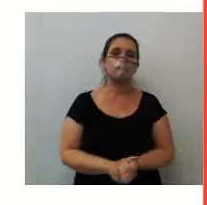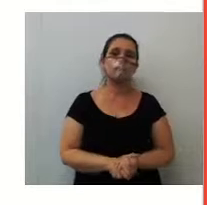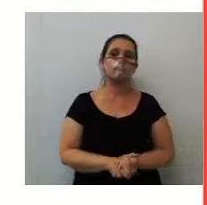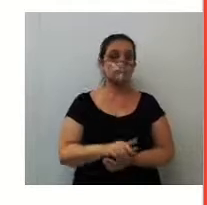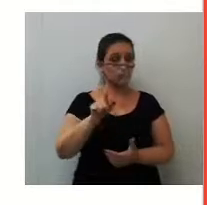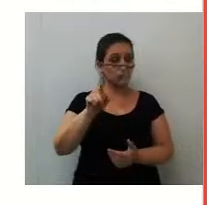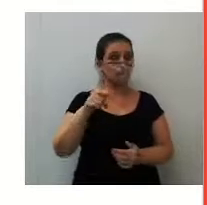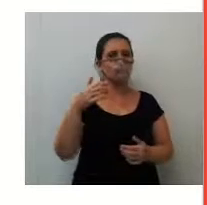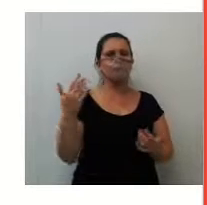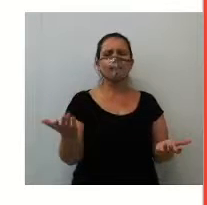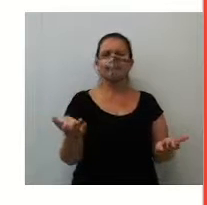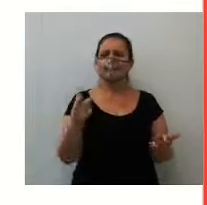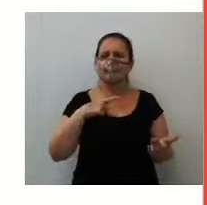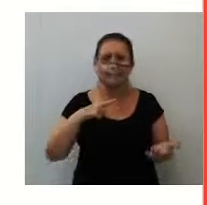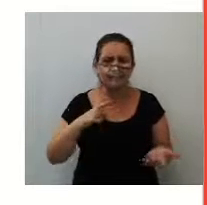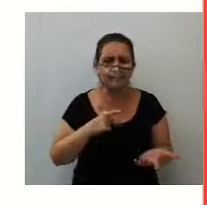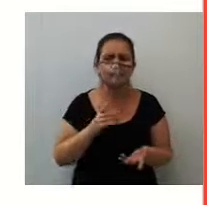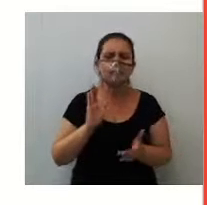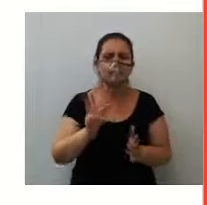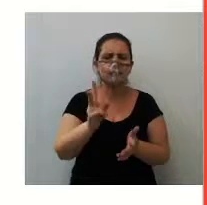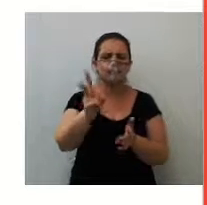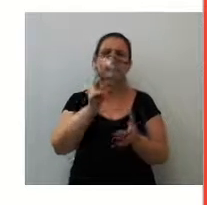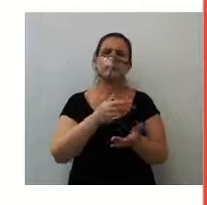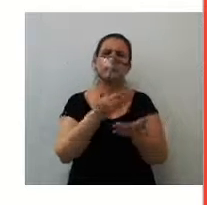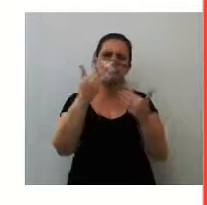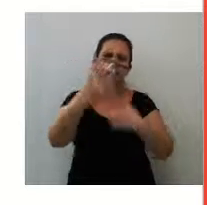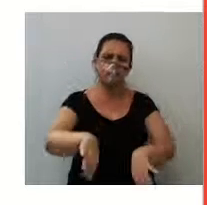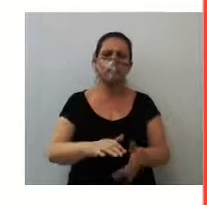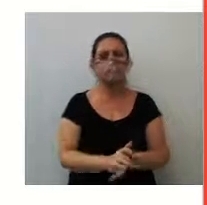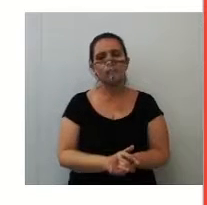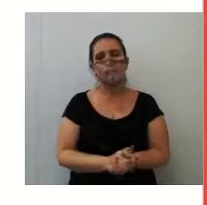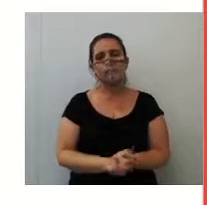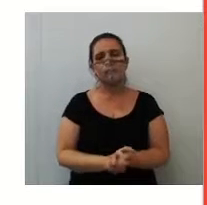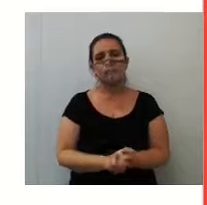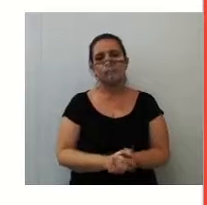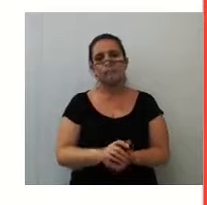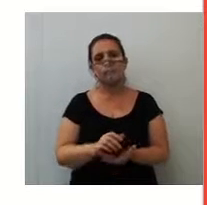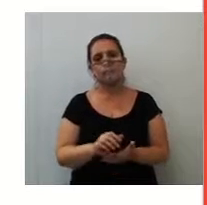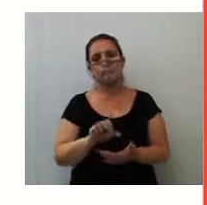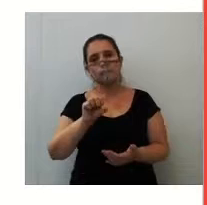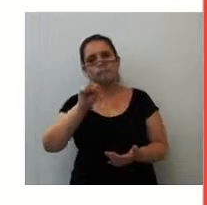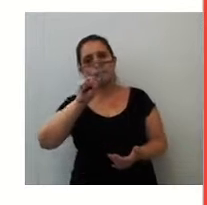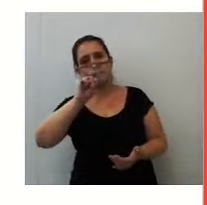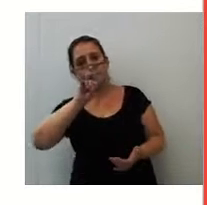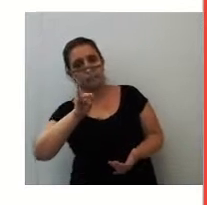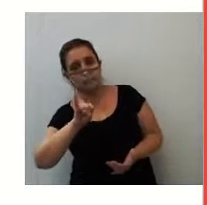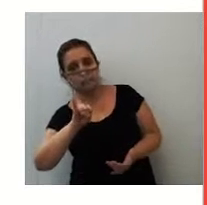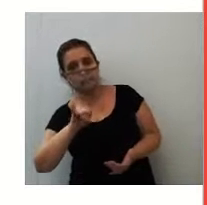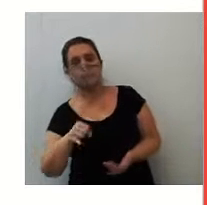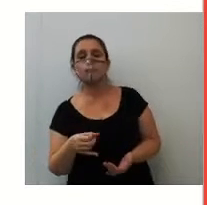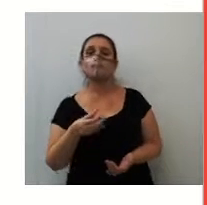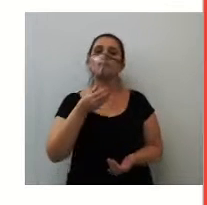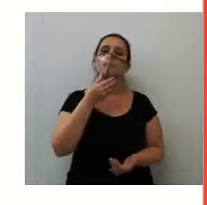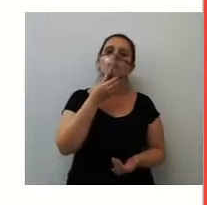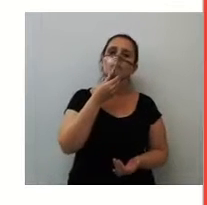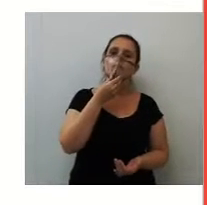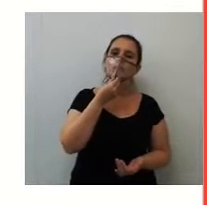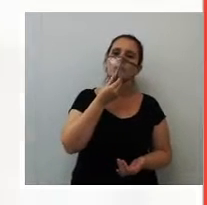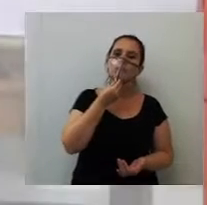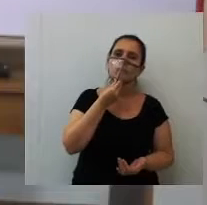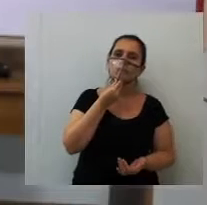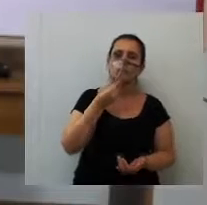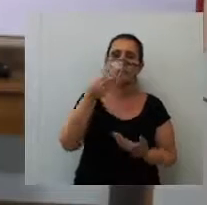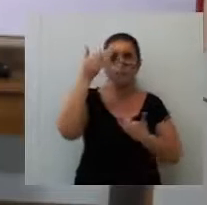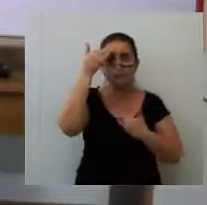isso aí a gente vê muito né pessoal vê lá se é um menino lá diz